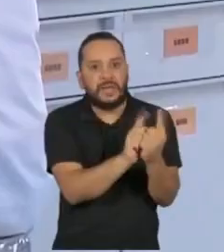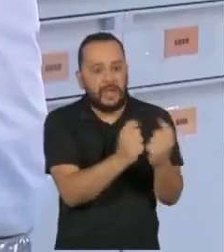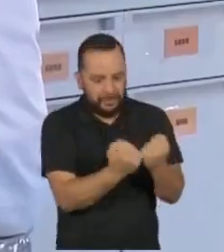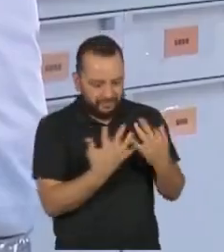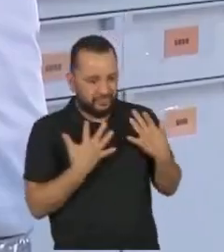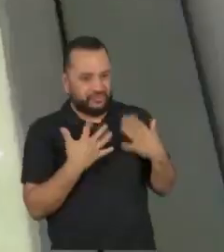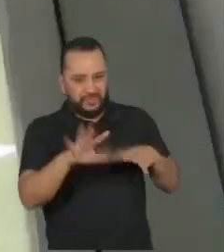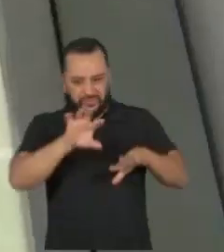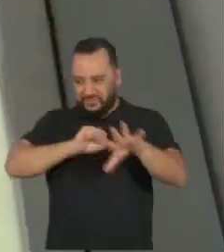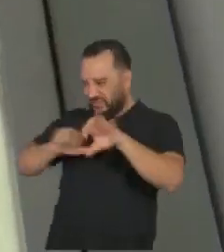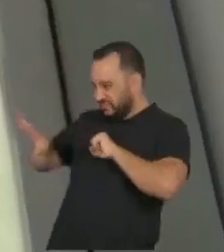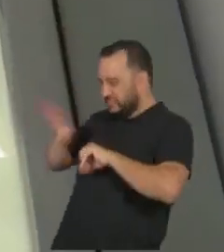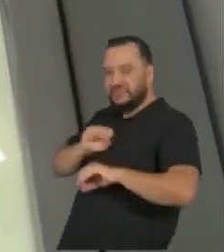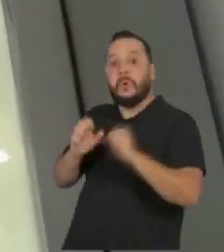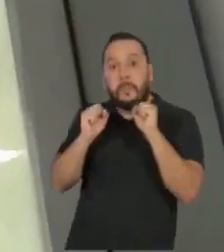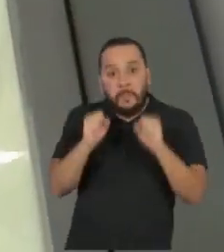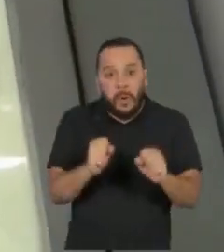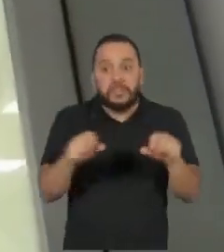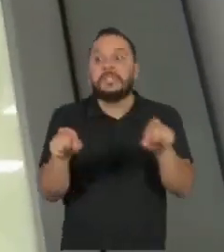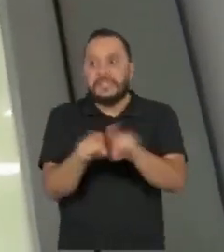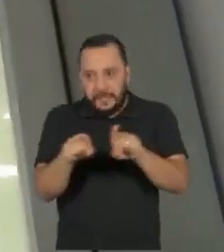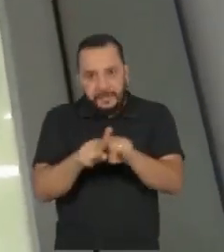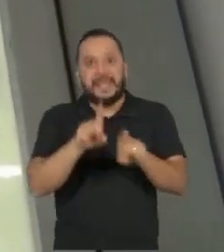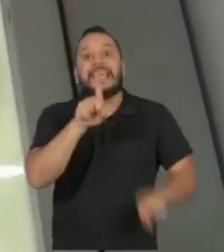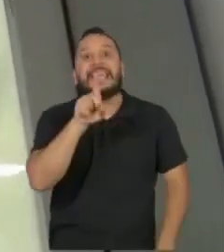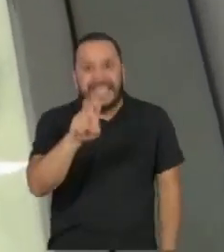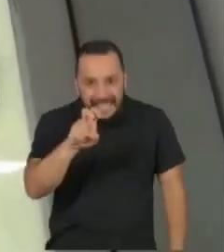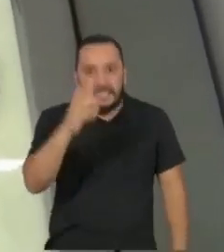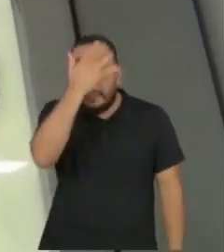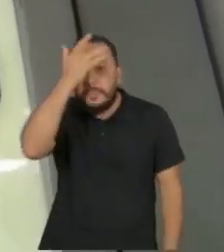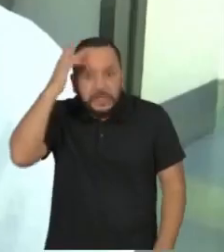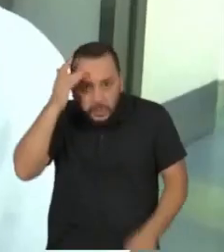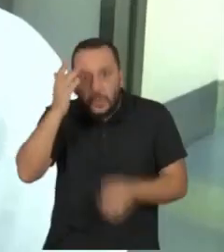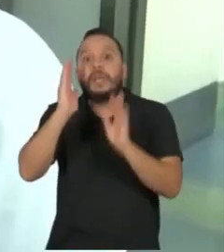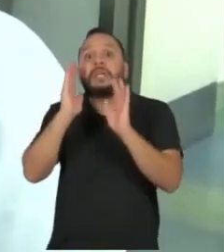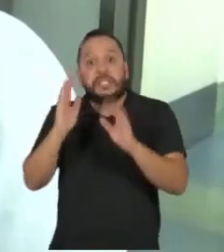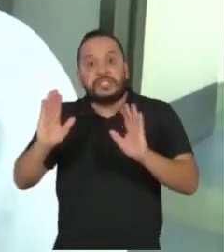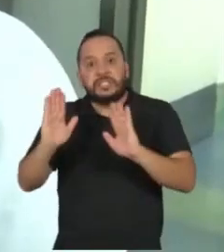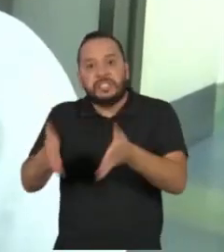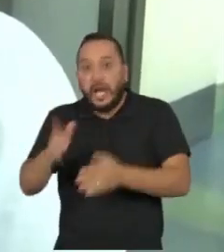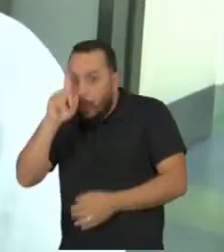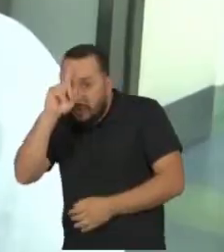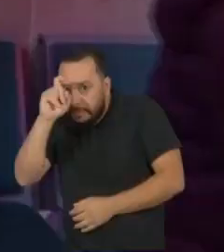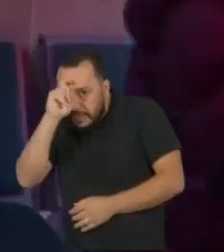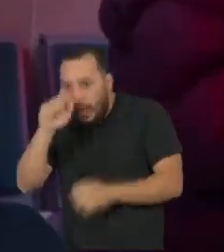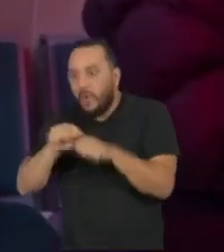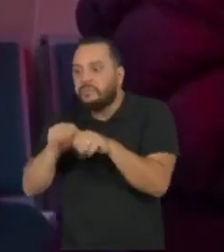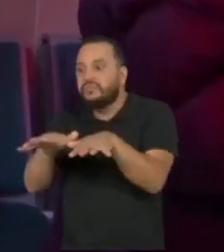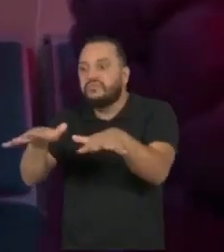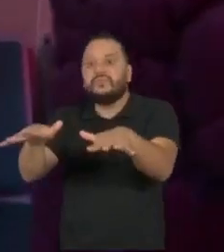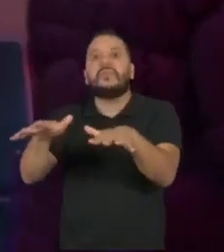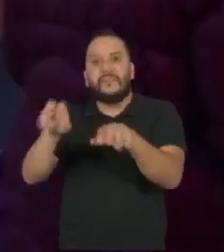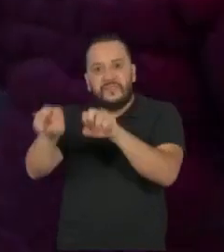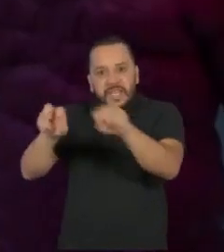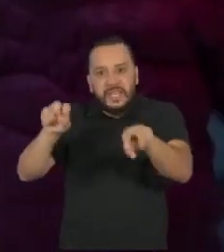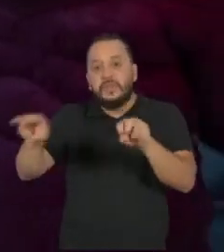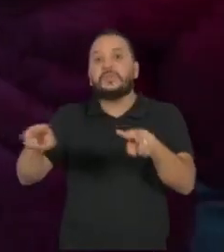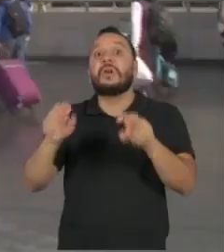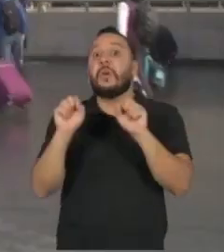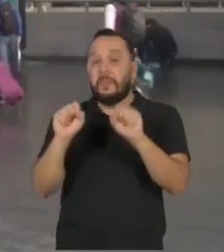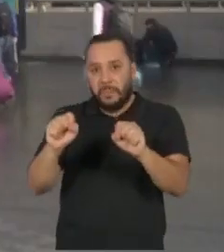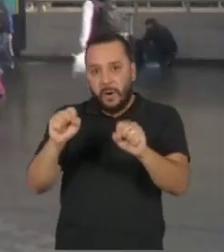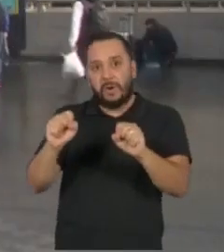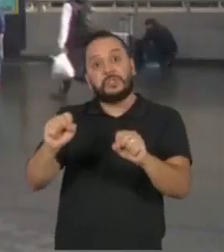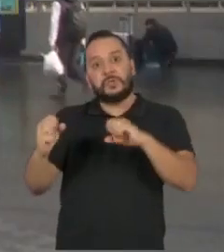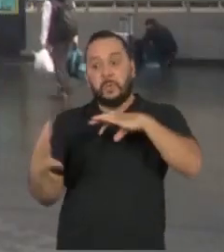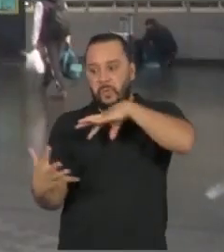disseram que 15 pessoas de equipes de saúde já foram infectadas, alimentando temores sobre uma pandemia